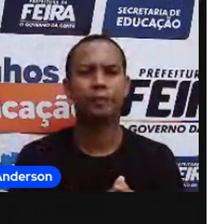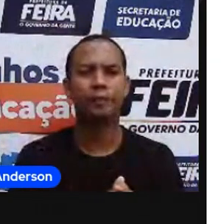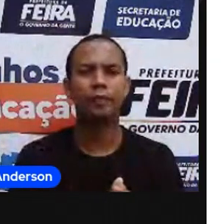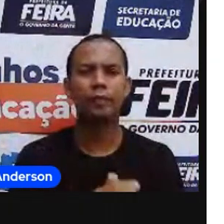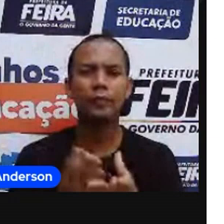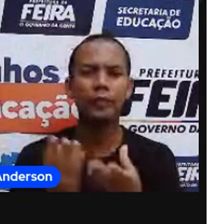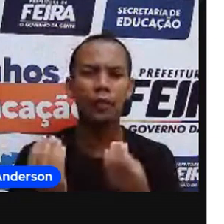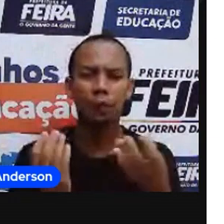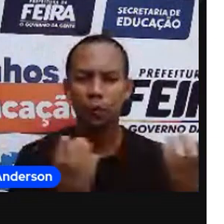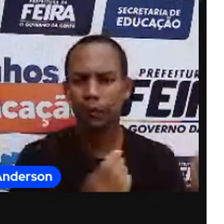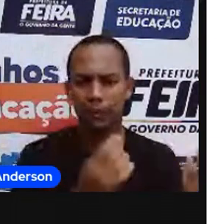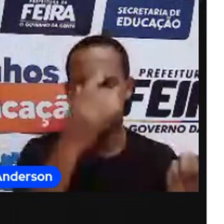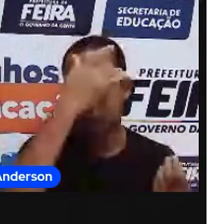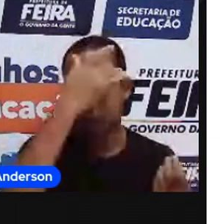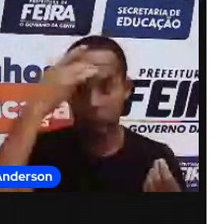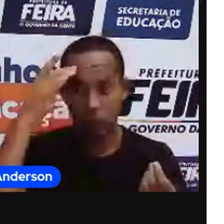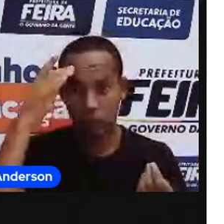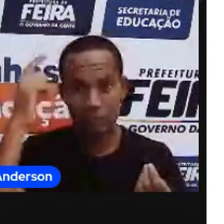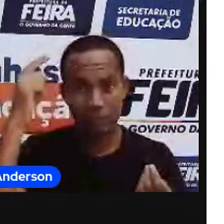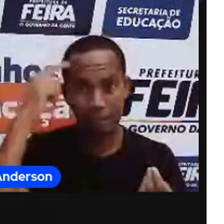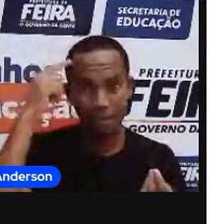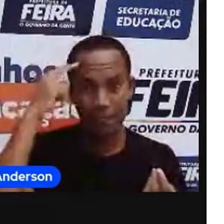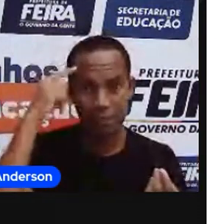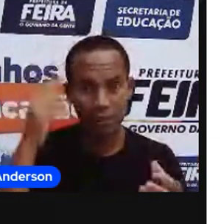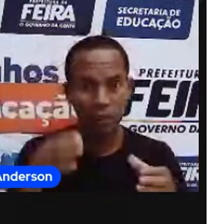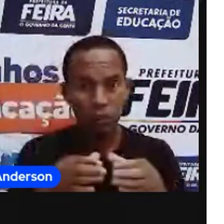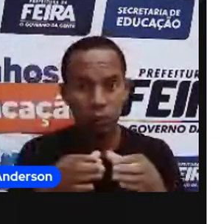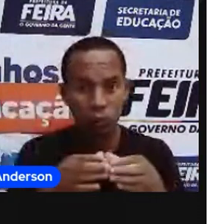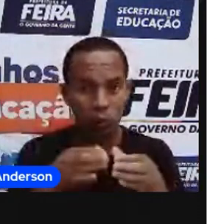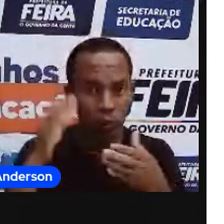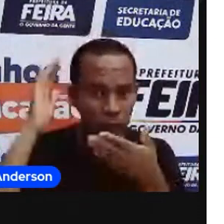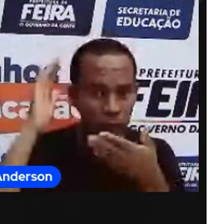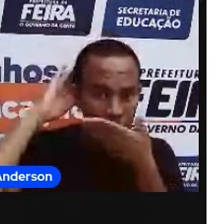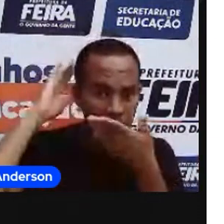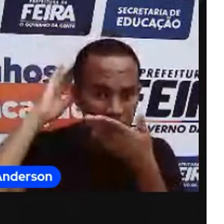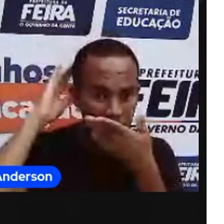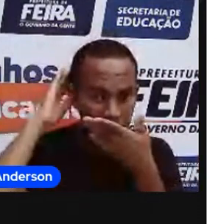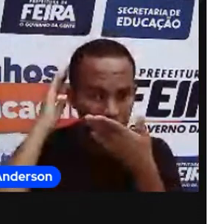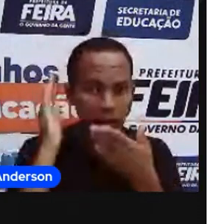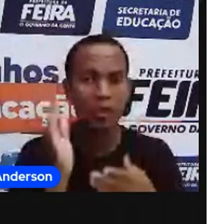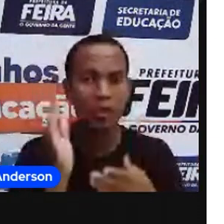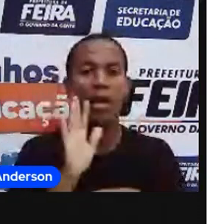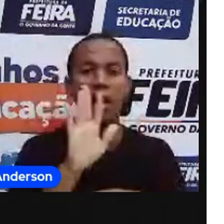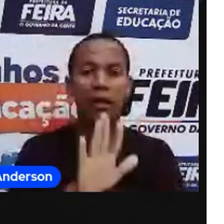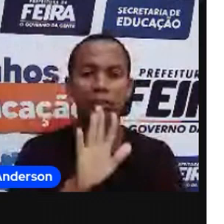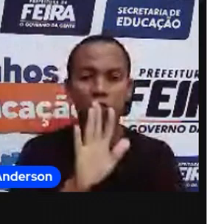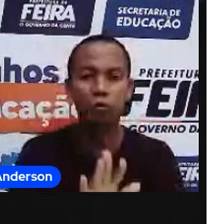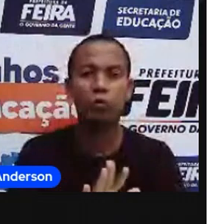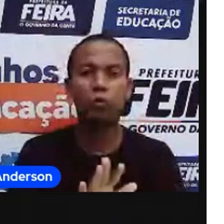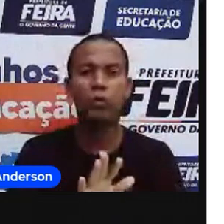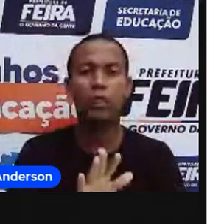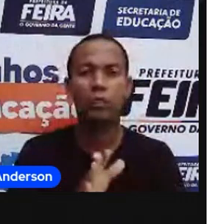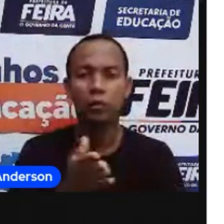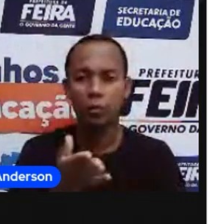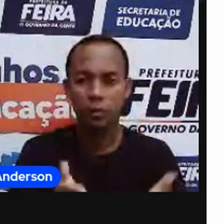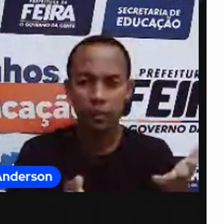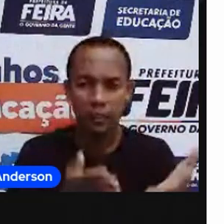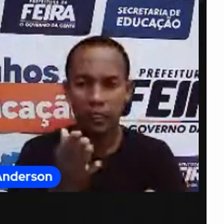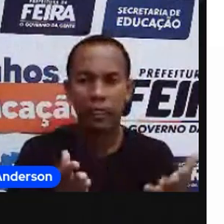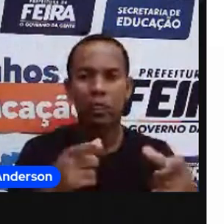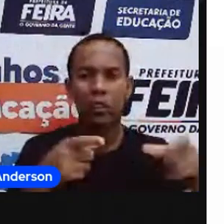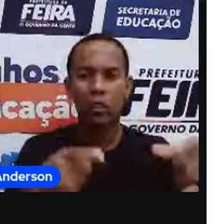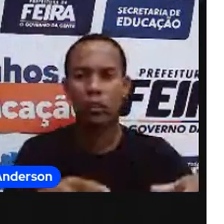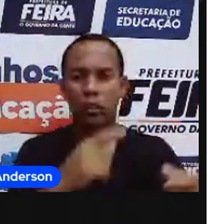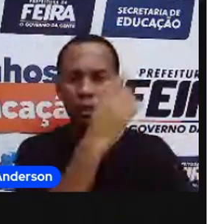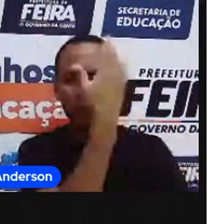muita gente acha que os povos indígenas ajudam a conservar o meio ambiente. Isso acontece porque eles